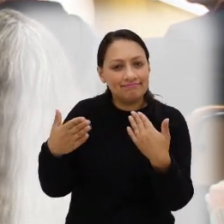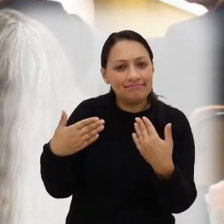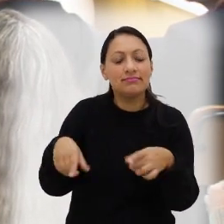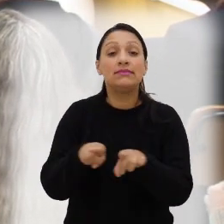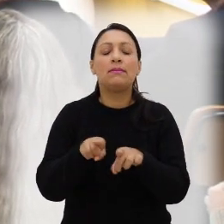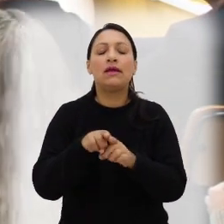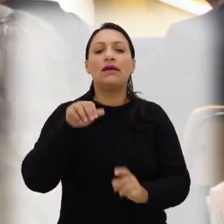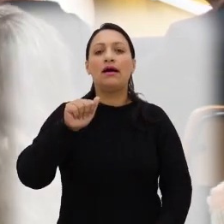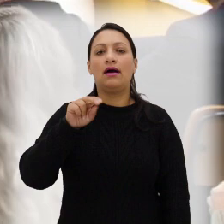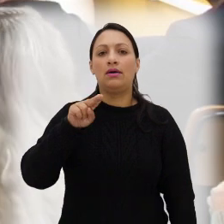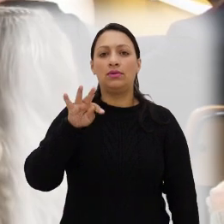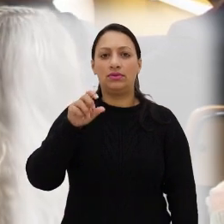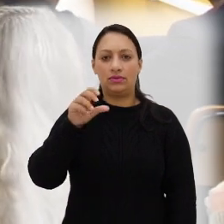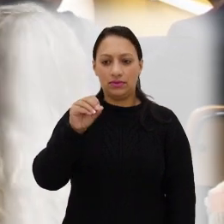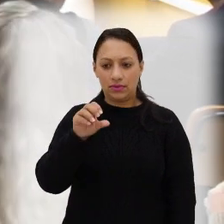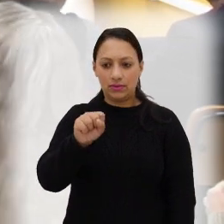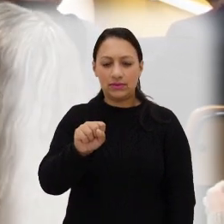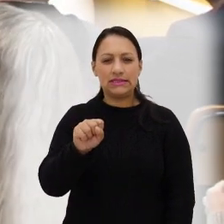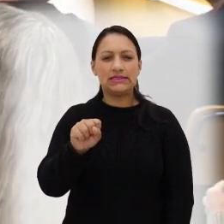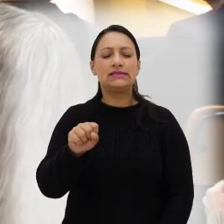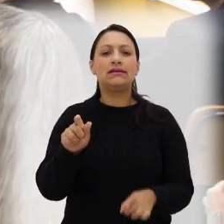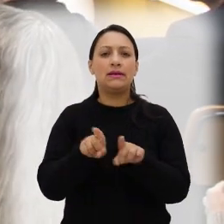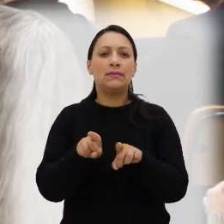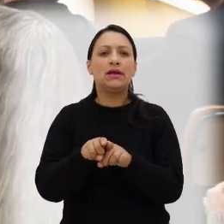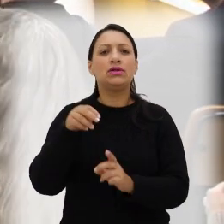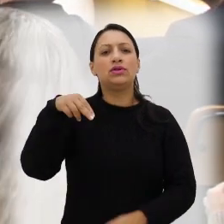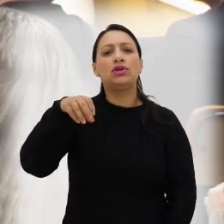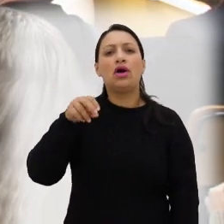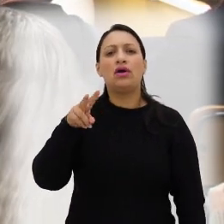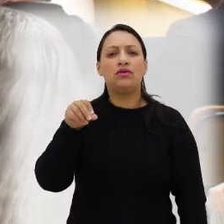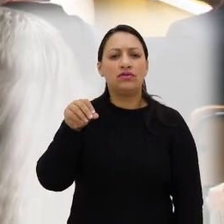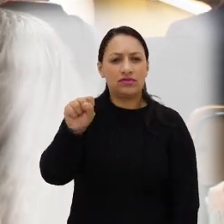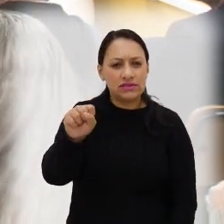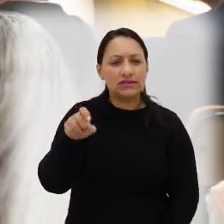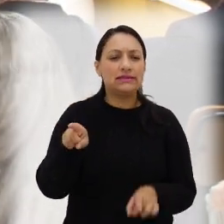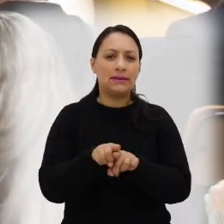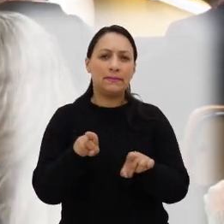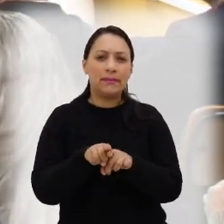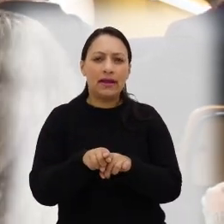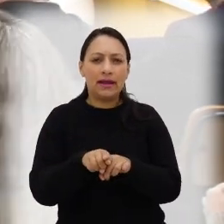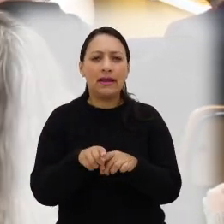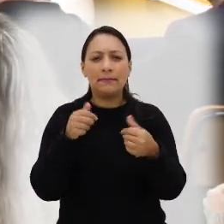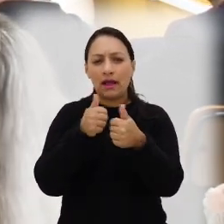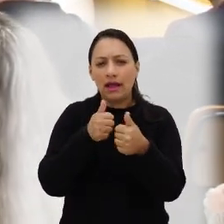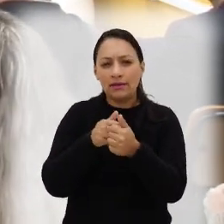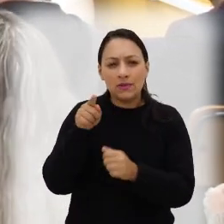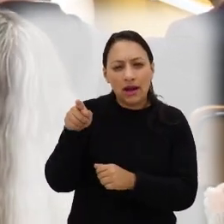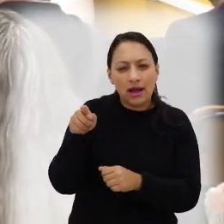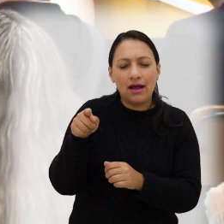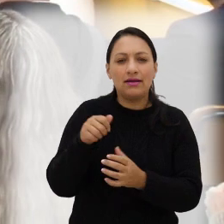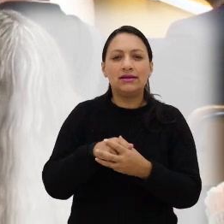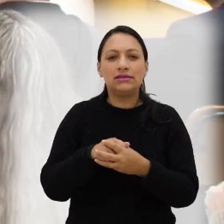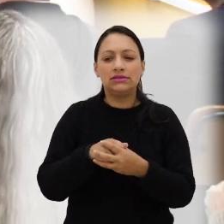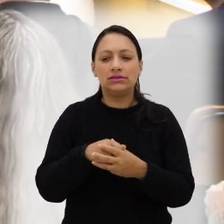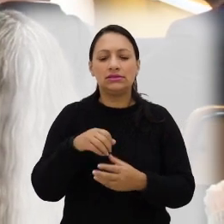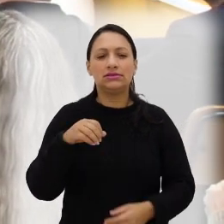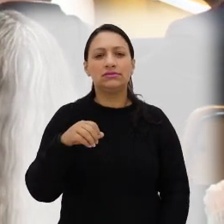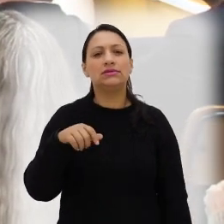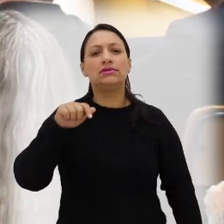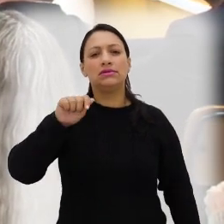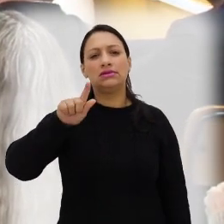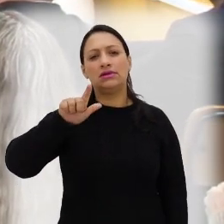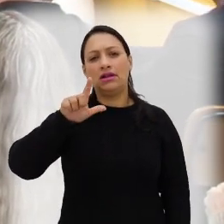está aí também, né? Lá no cantinho. Novos também, o Marcos ali. Do Blauto eu não vi